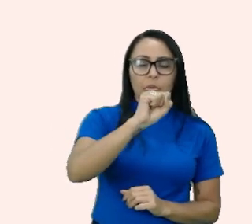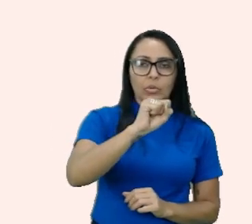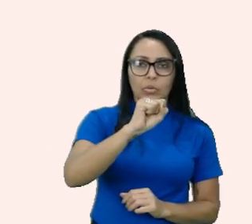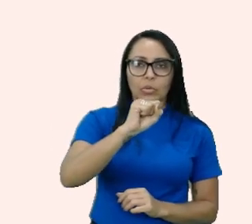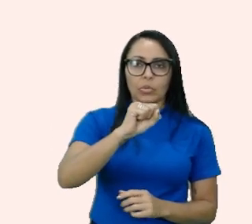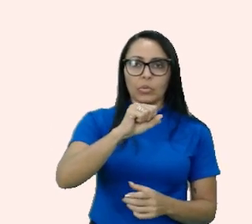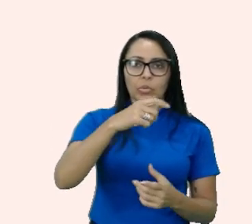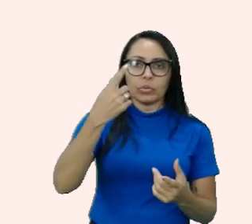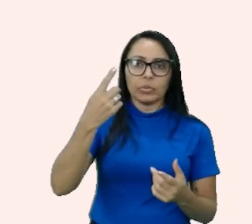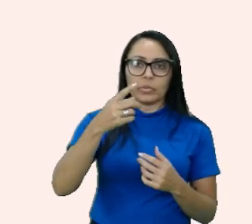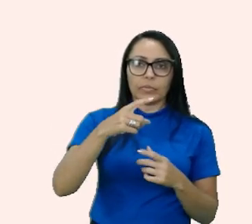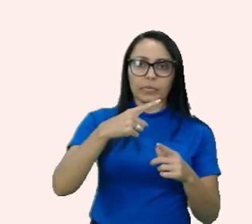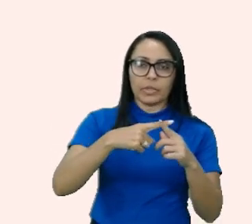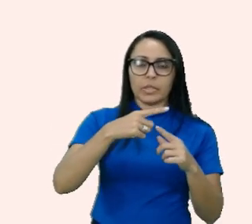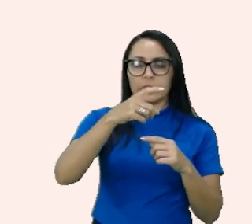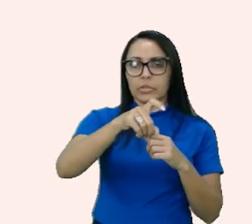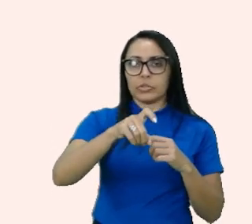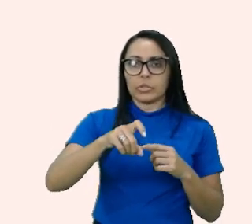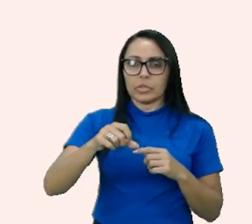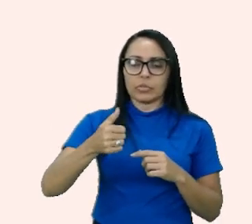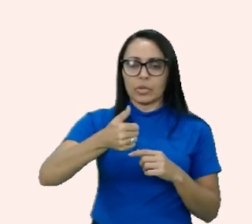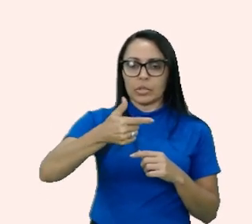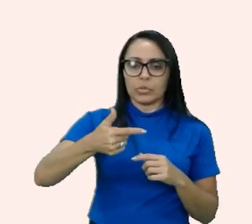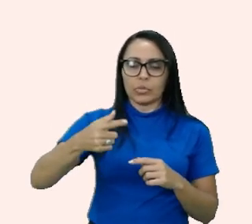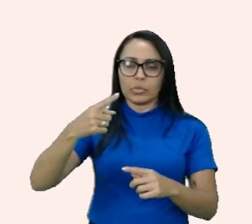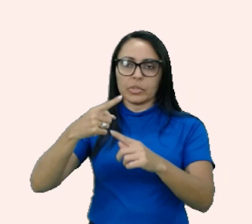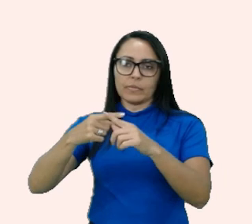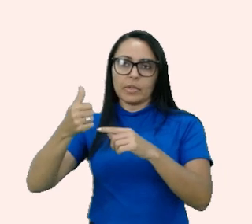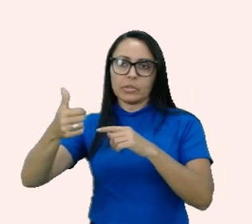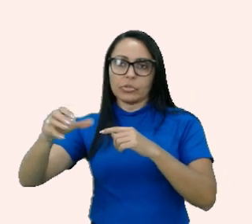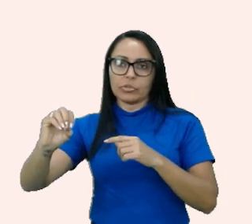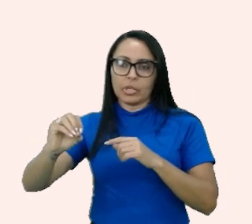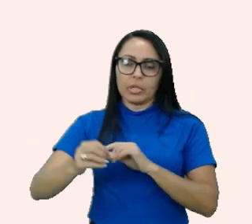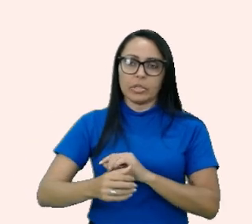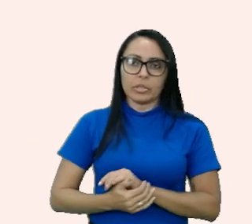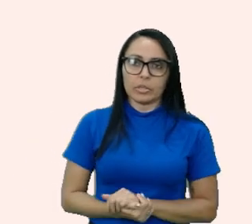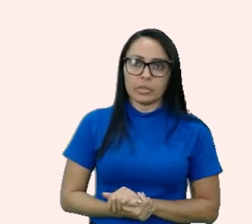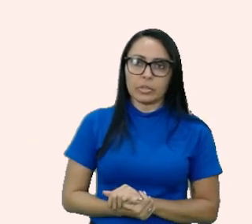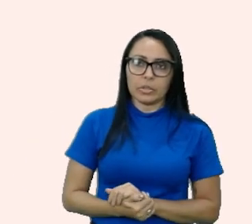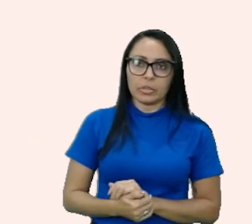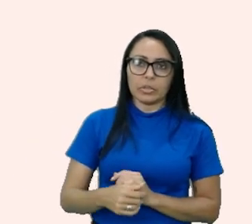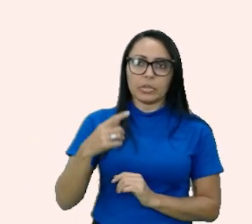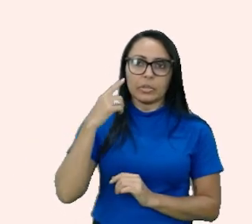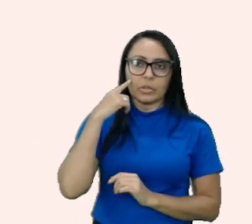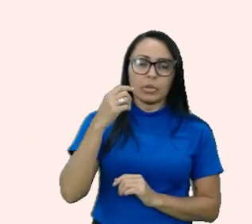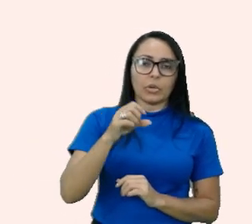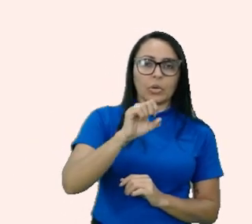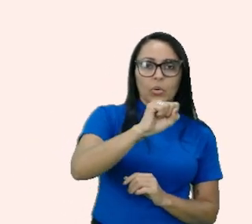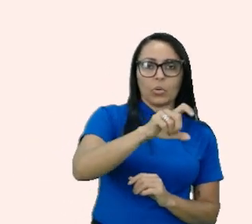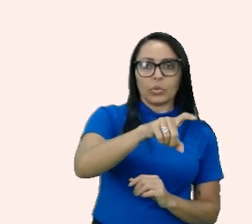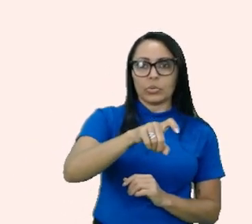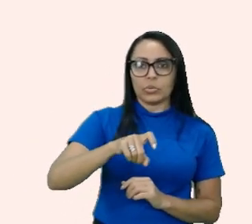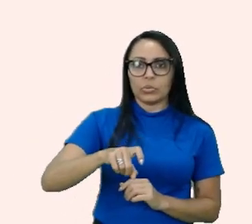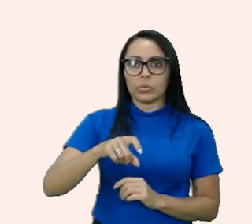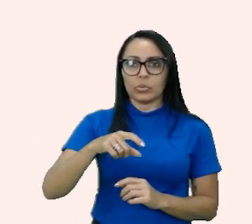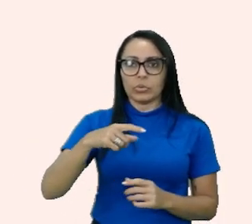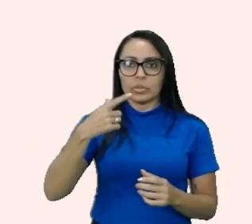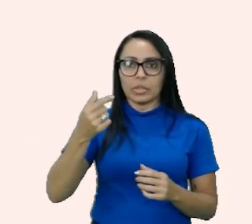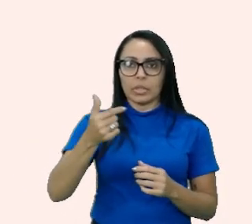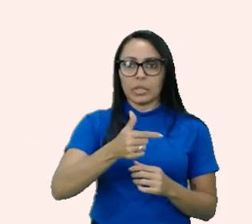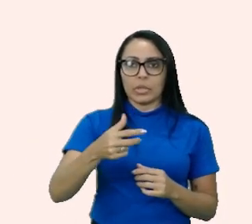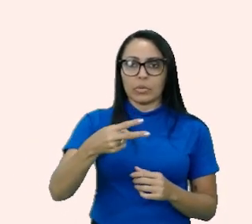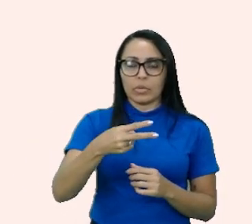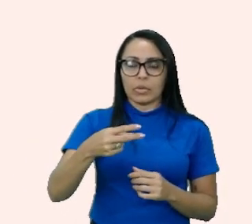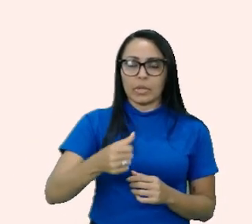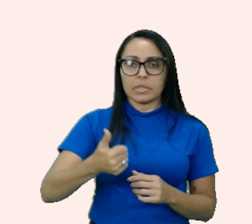igual a 12 vezes 10. Então eu tenho 8 vezes x igual a